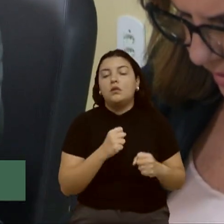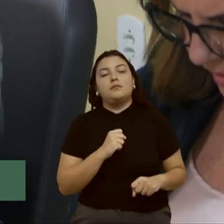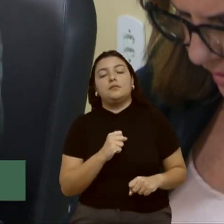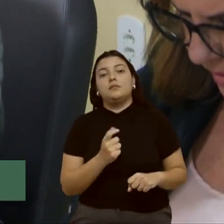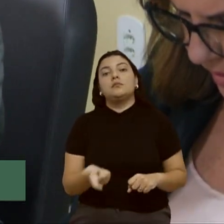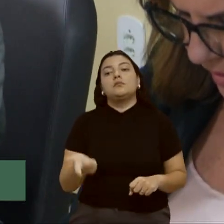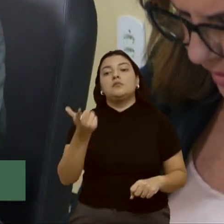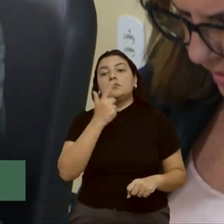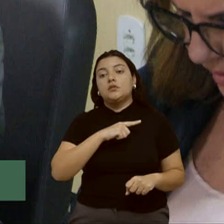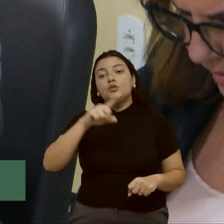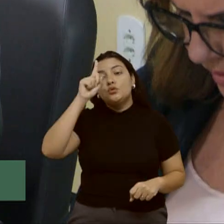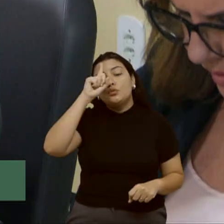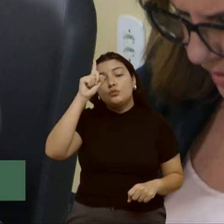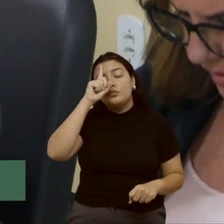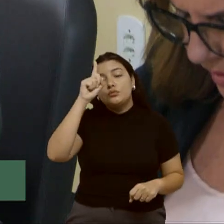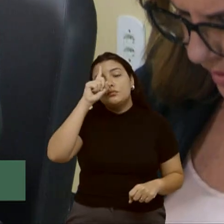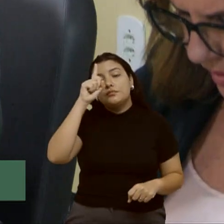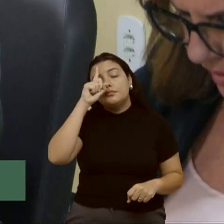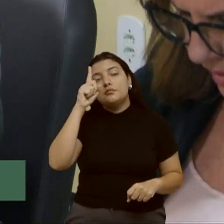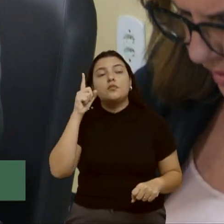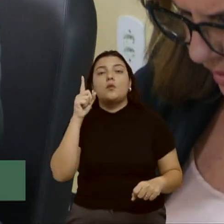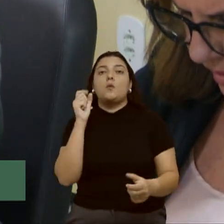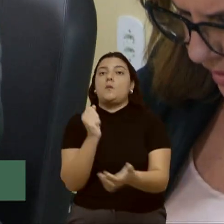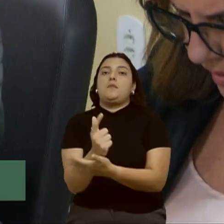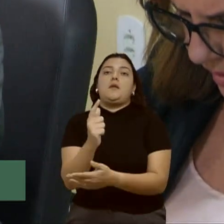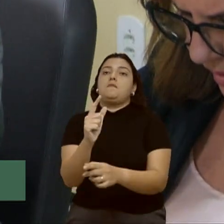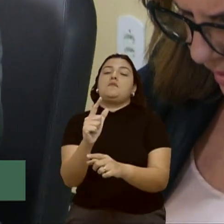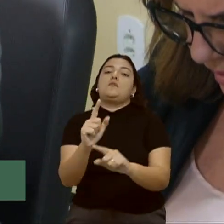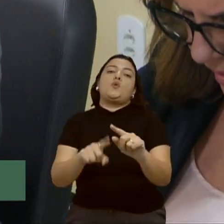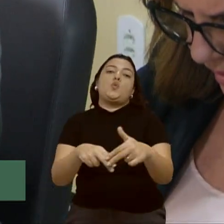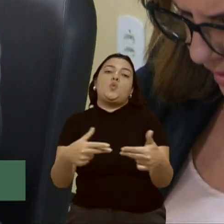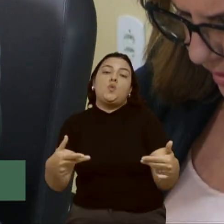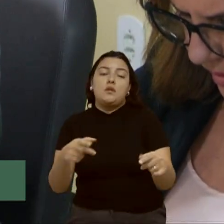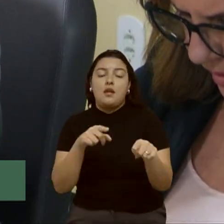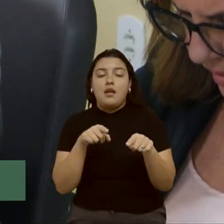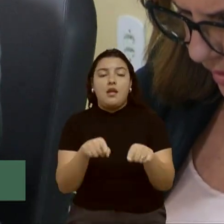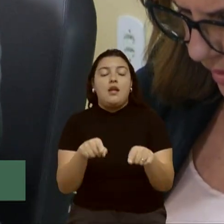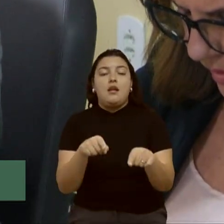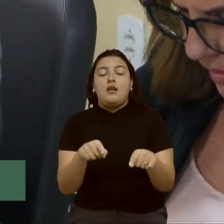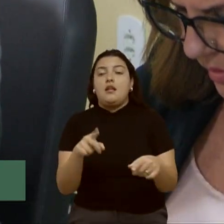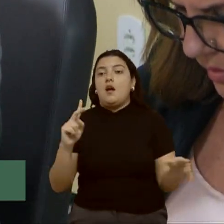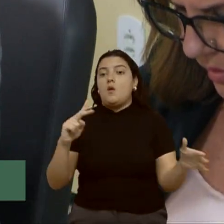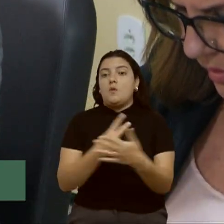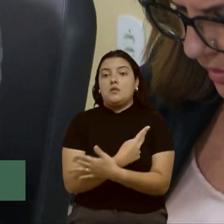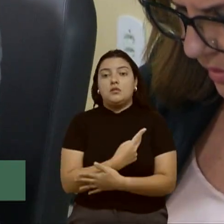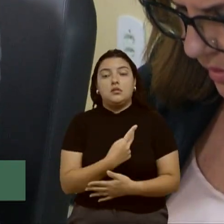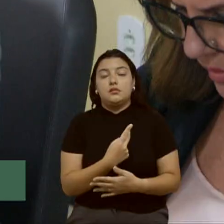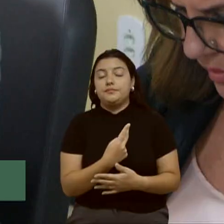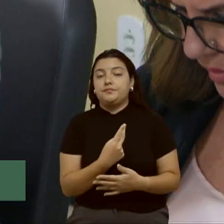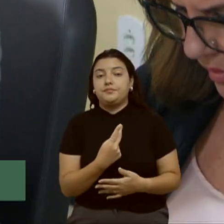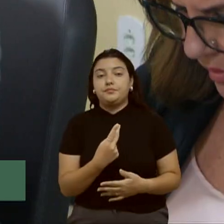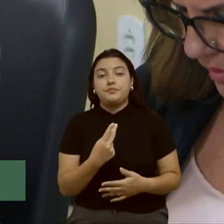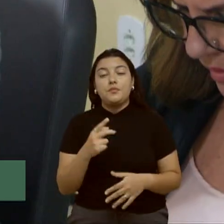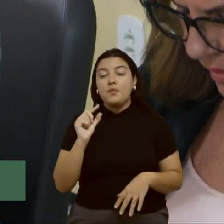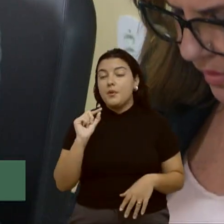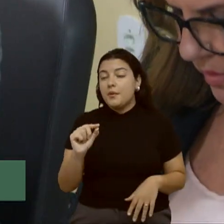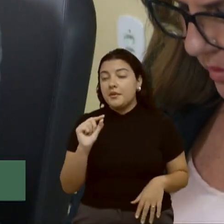esforça todo dia para adquirir determinado produto e ele ser vítima de uma estrutura